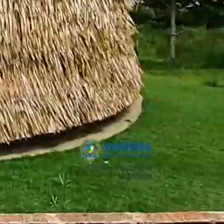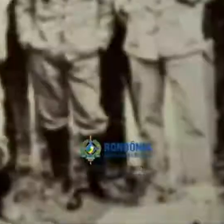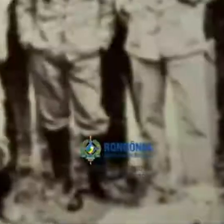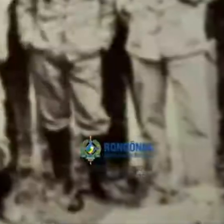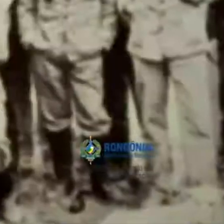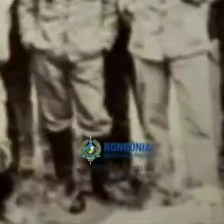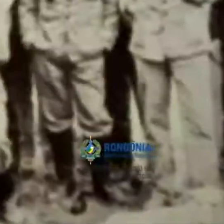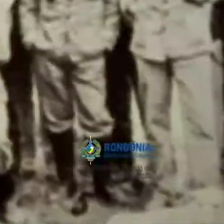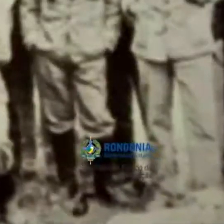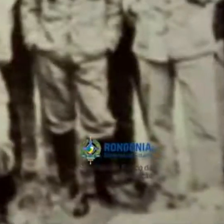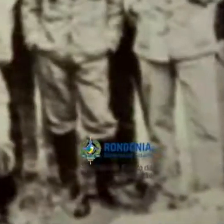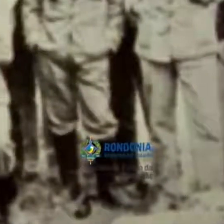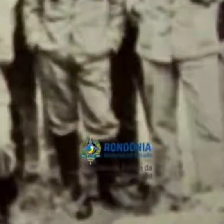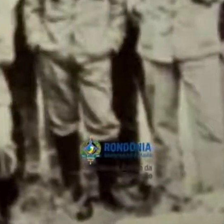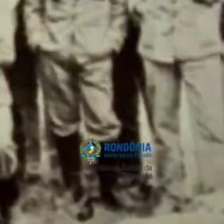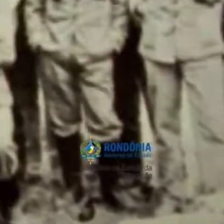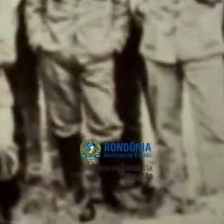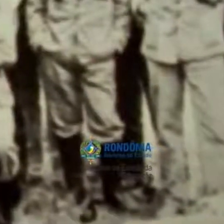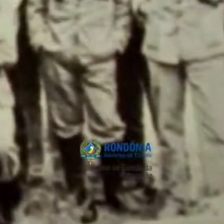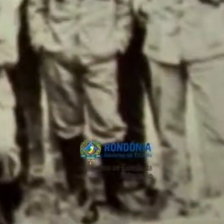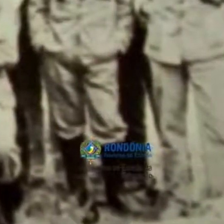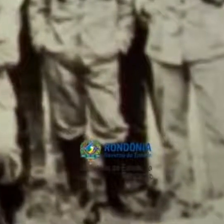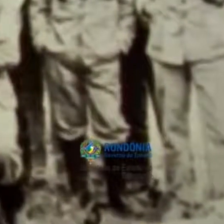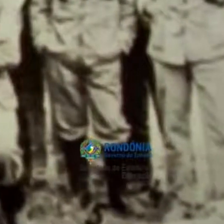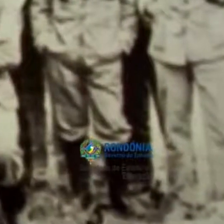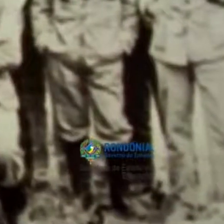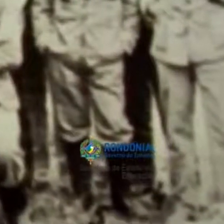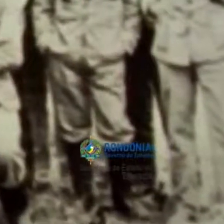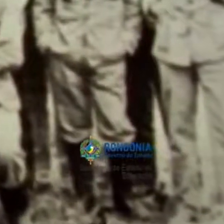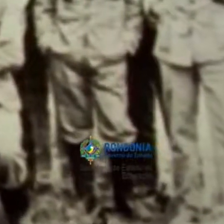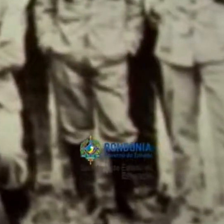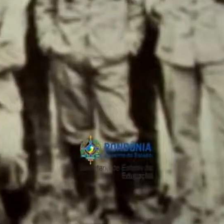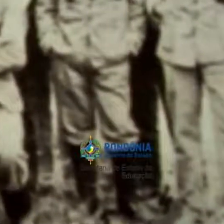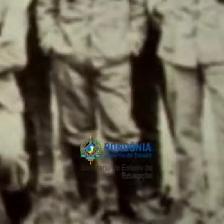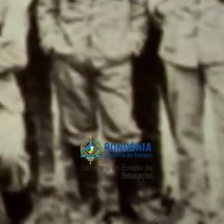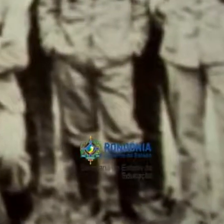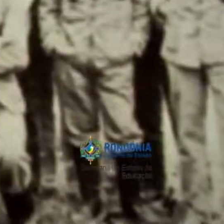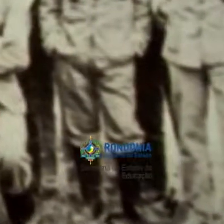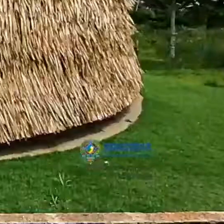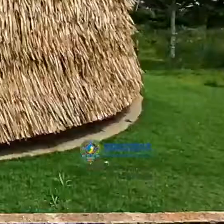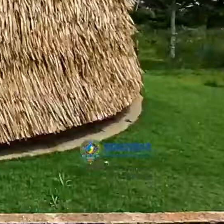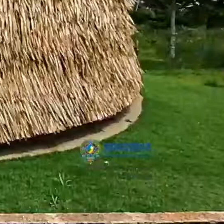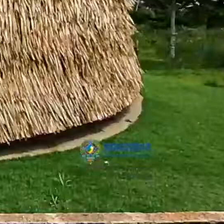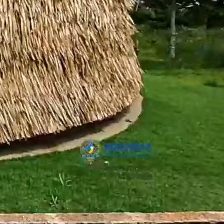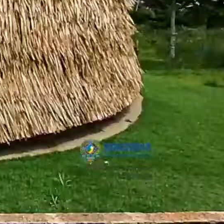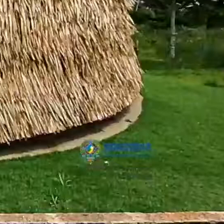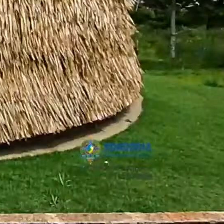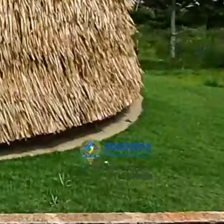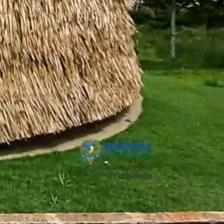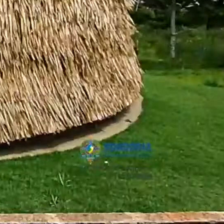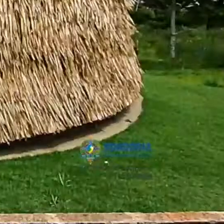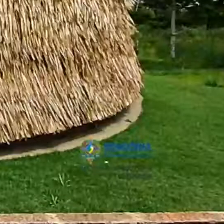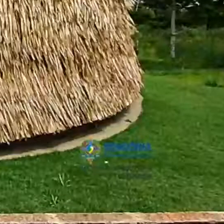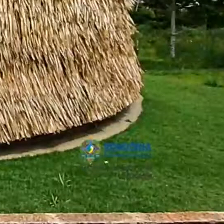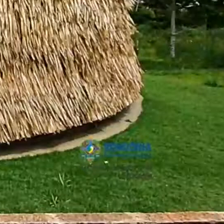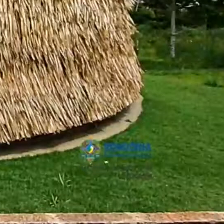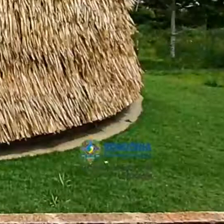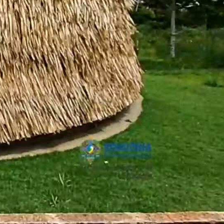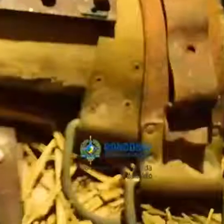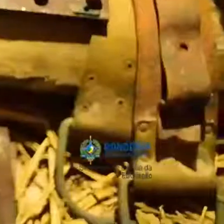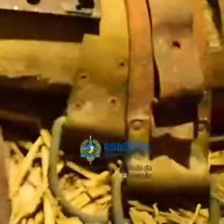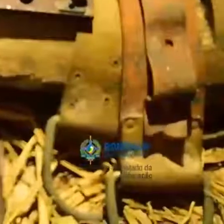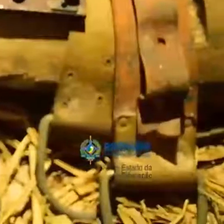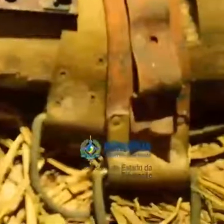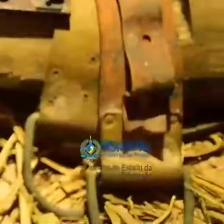posteriormente, vai se transformar na FUNAI, da Fundação Nacional do Índio, tão conhecida hoje entre as populações